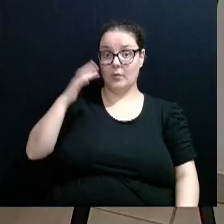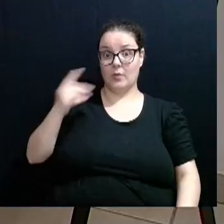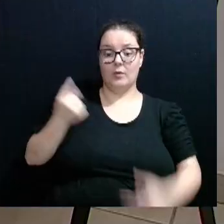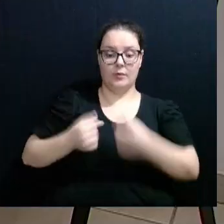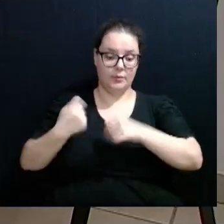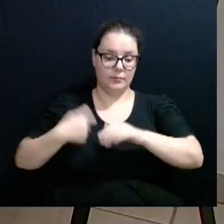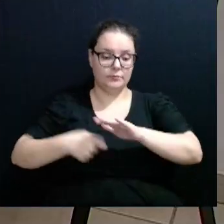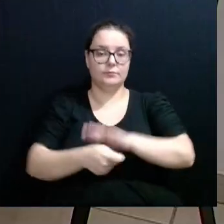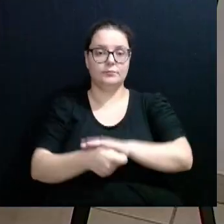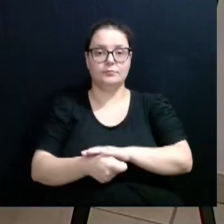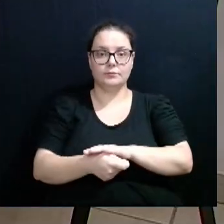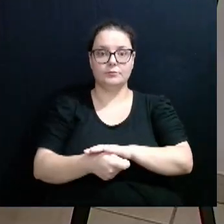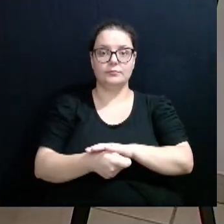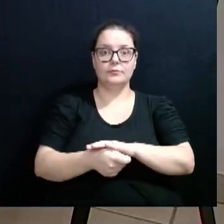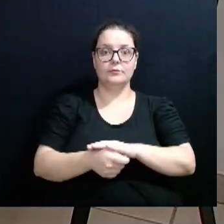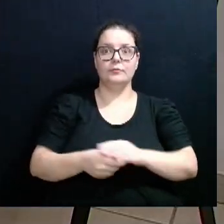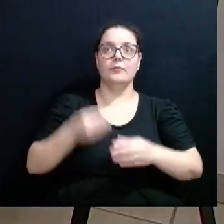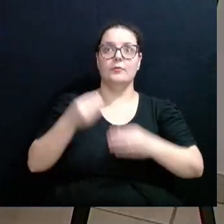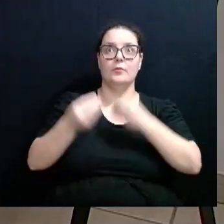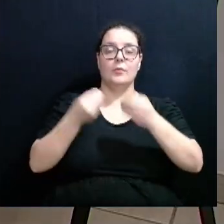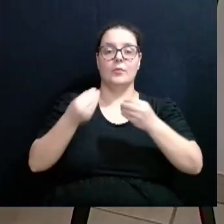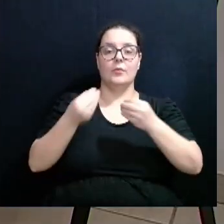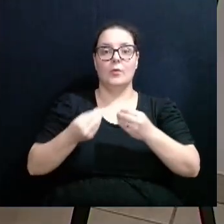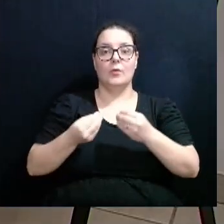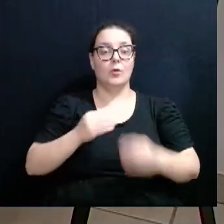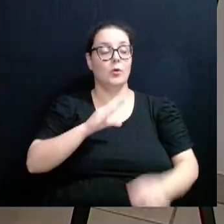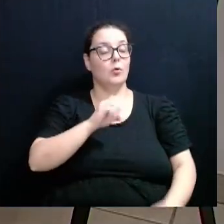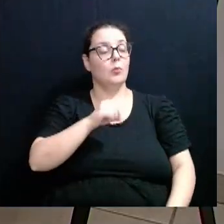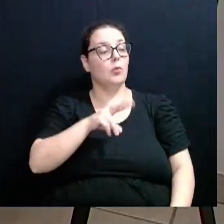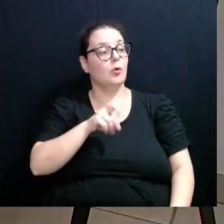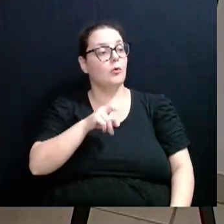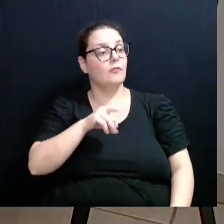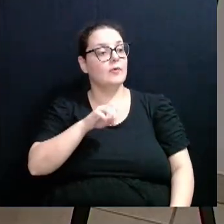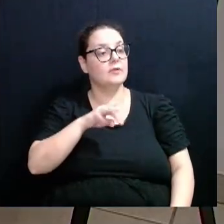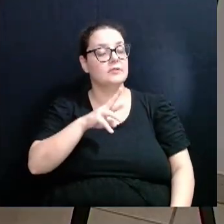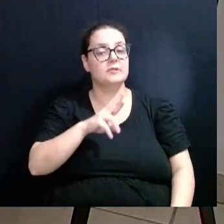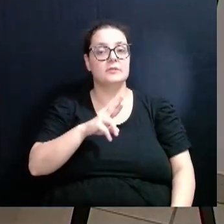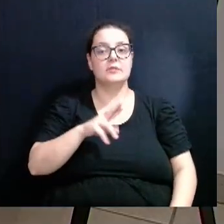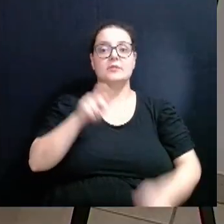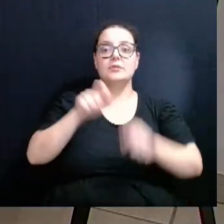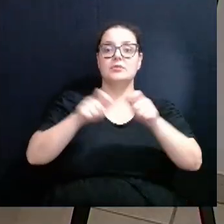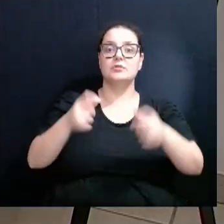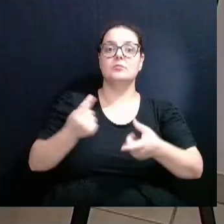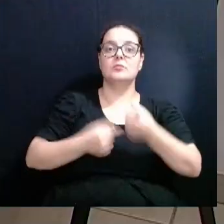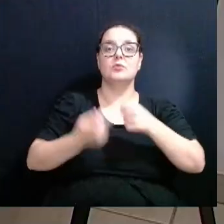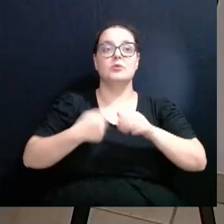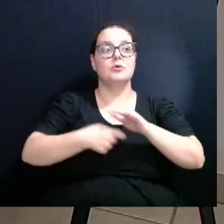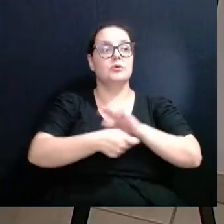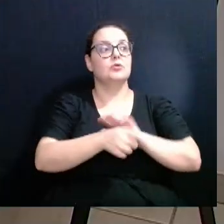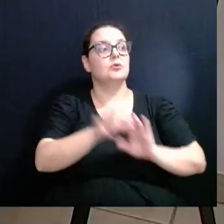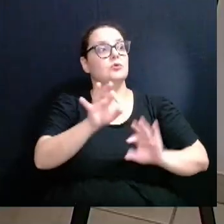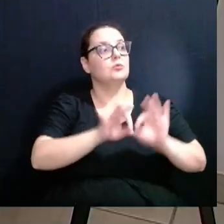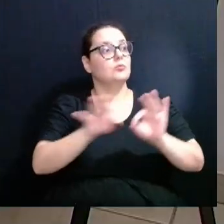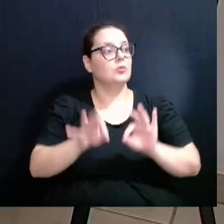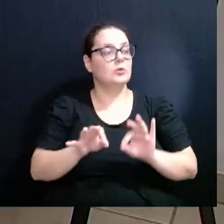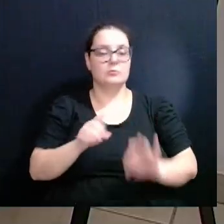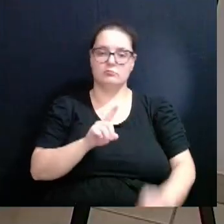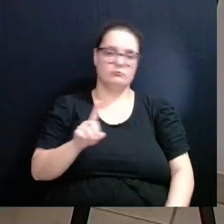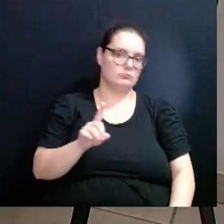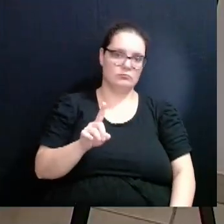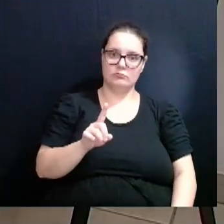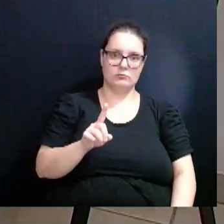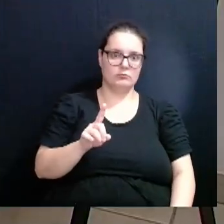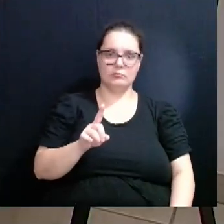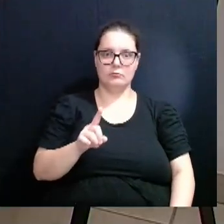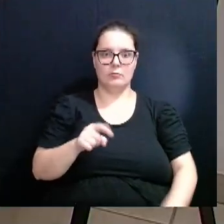e como convencer as pessoas a investir num projeto desse, que não é um projeto de curto prazo, é de